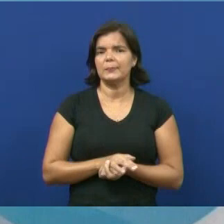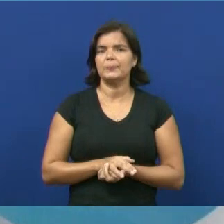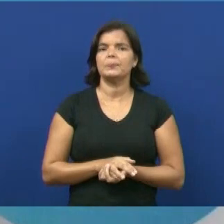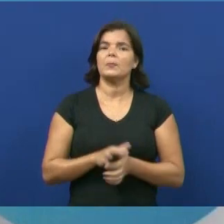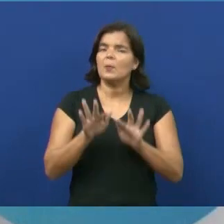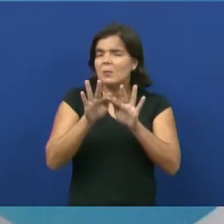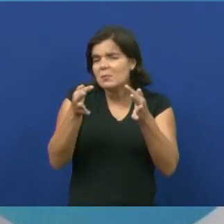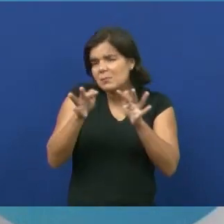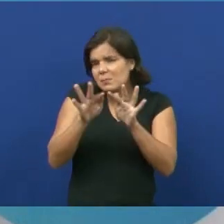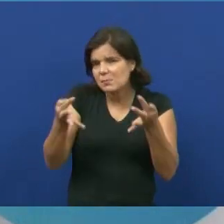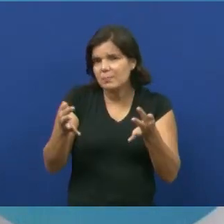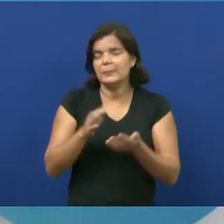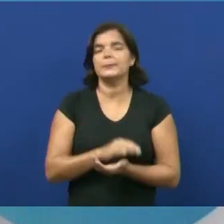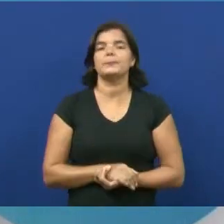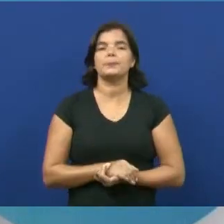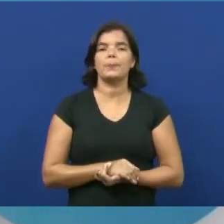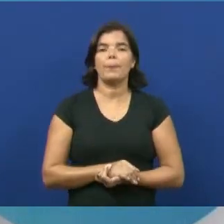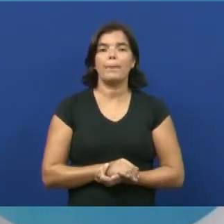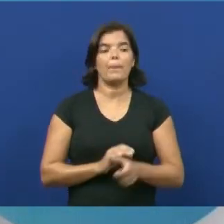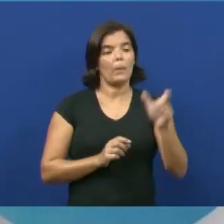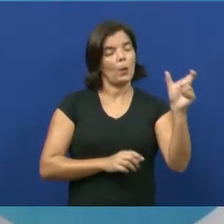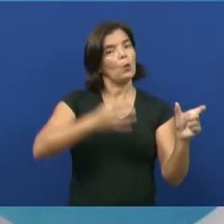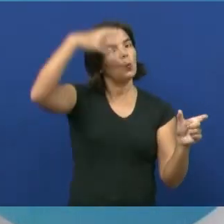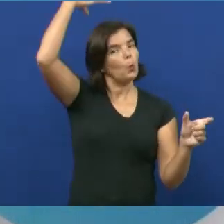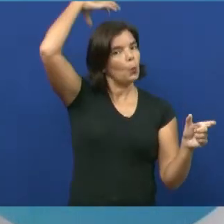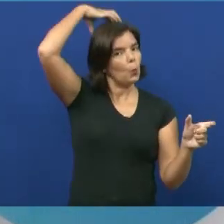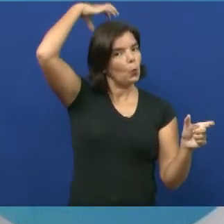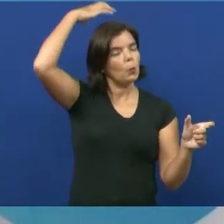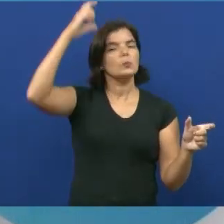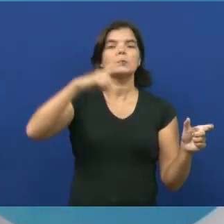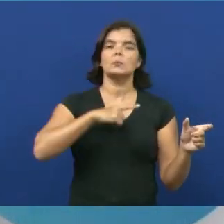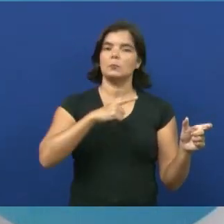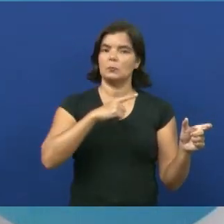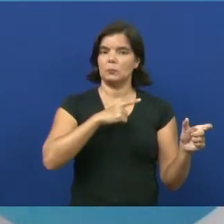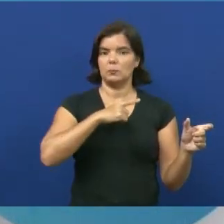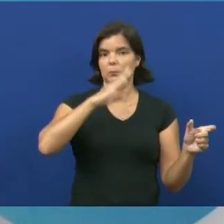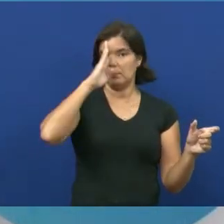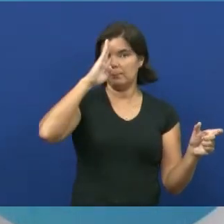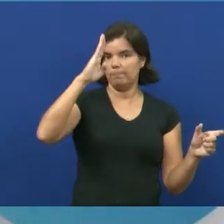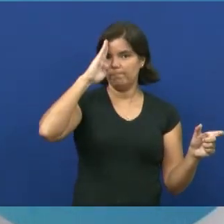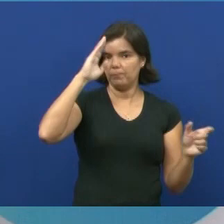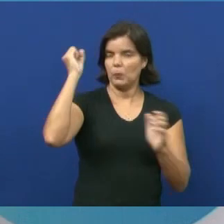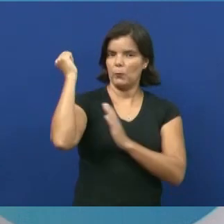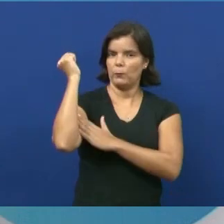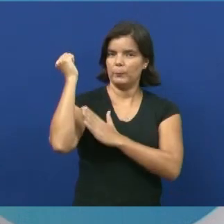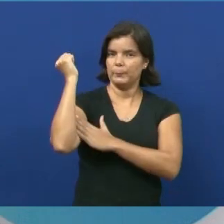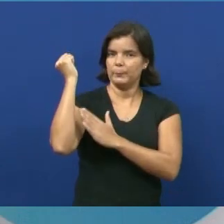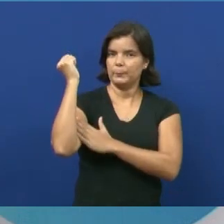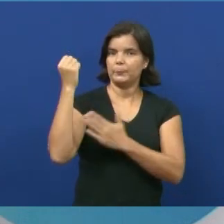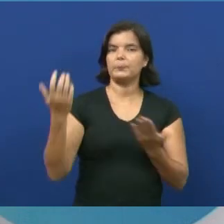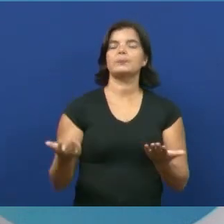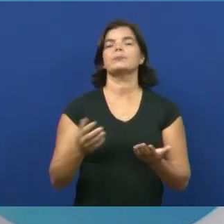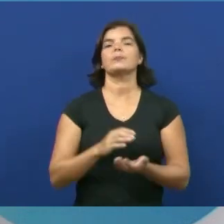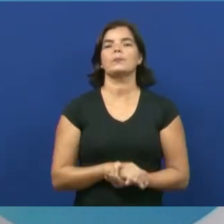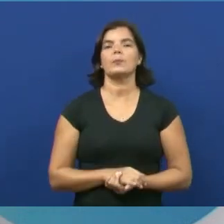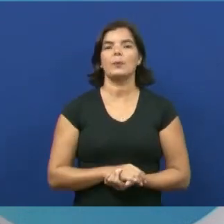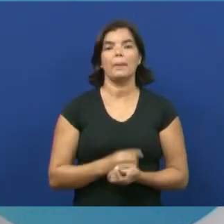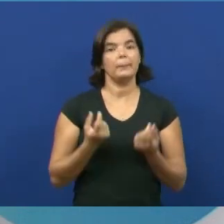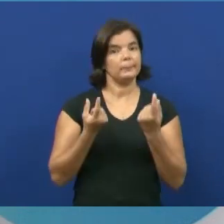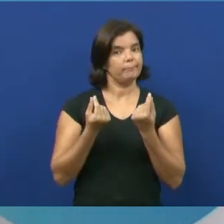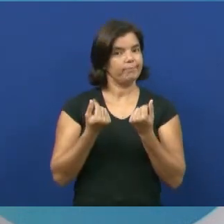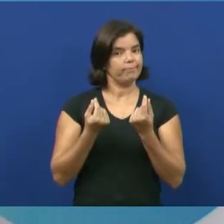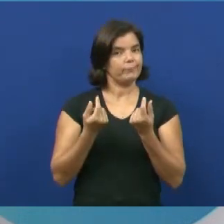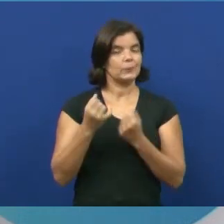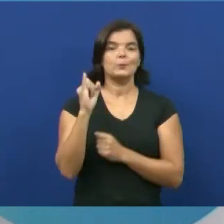mais simples. Então, do lado do rei Carlos, nós também temos um exército fortalecido pelo dinheiro